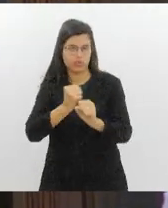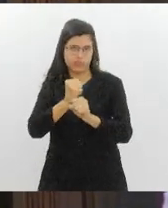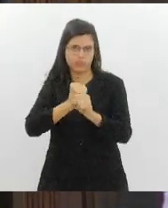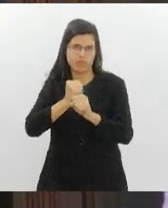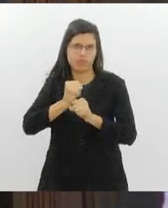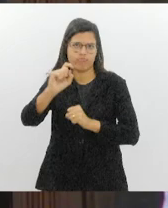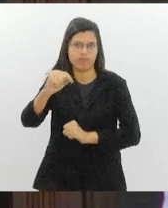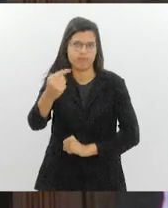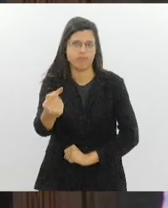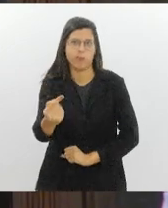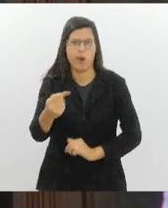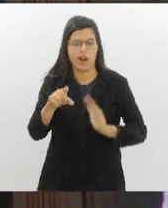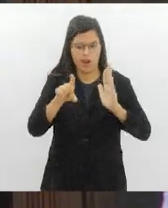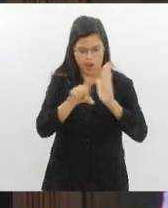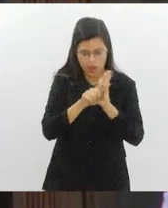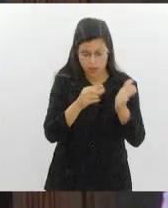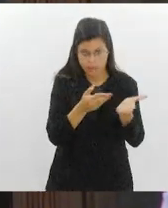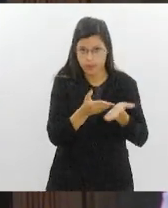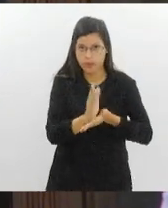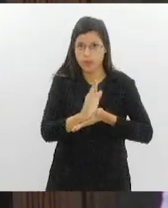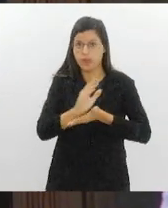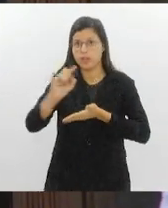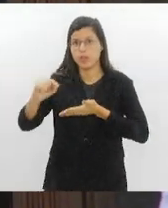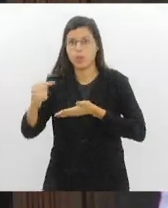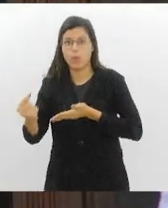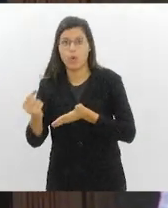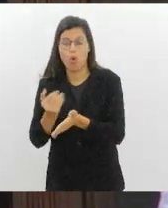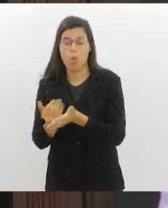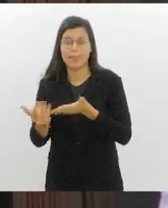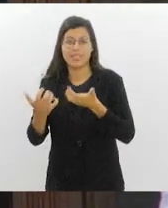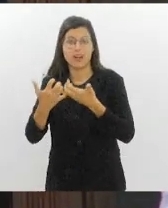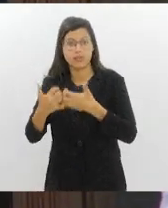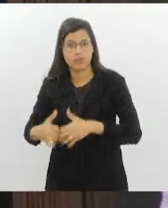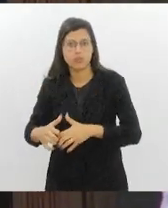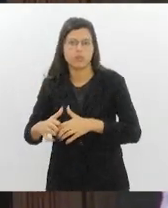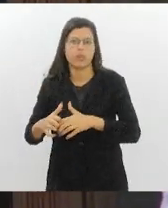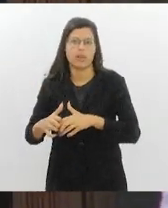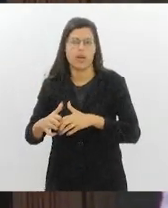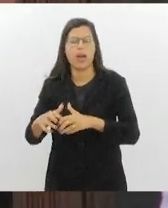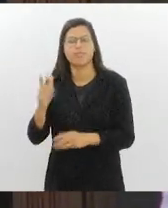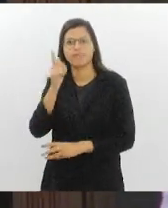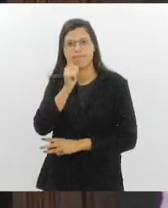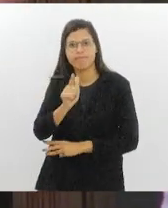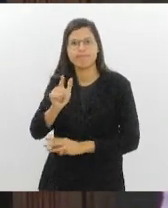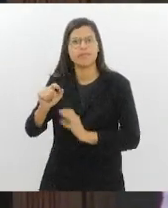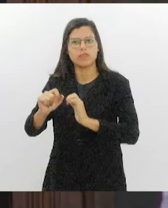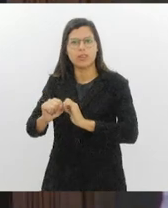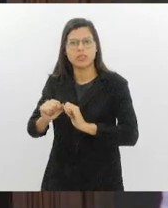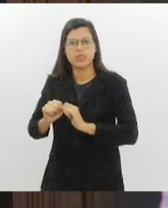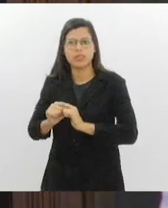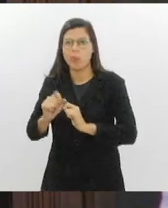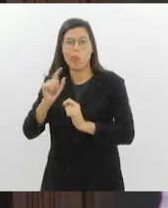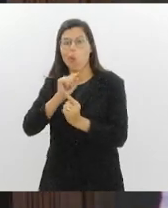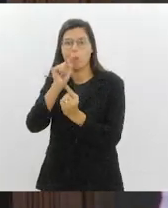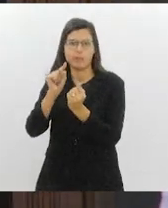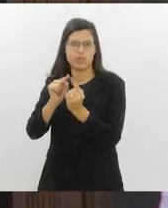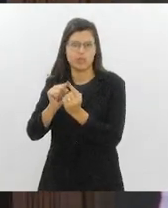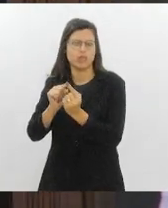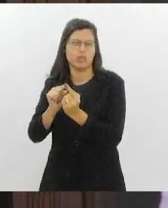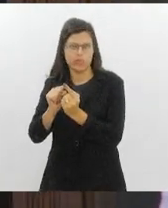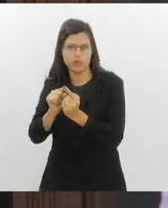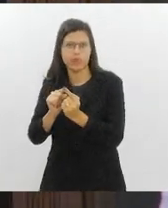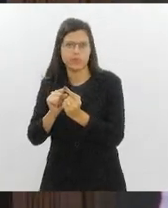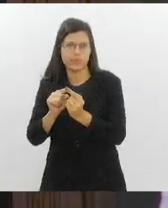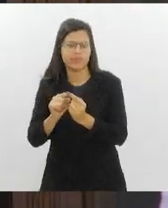a lei ser aprovada e ela começar a funcionar para cumprir o que ela pretende, o seu